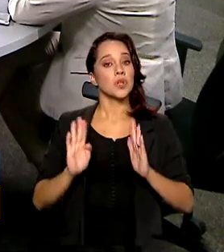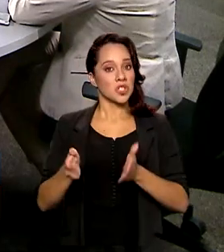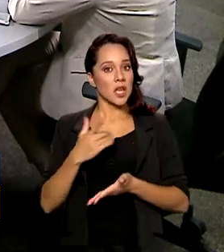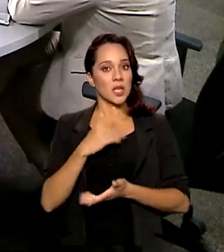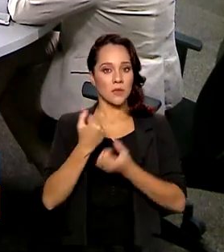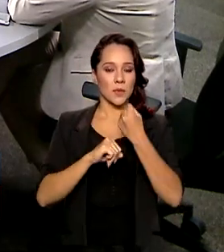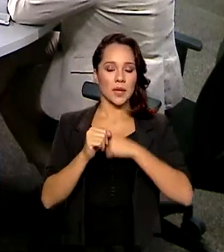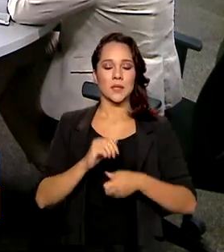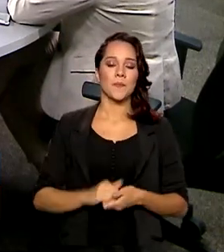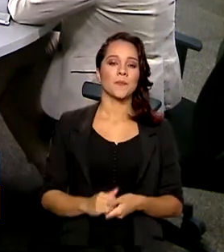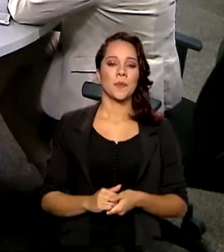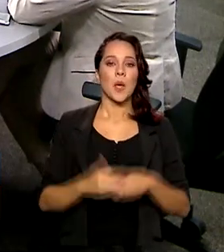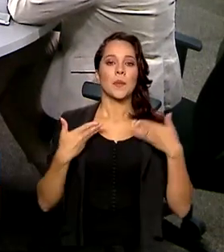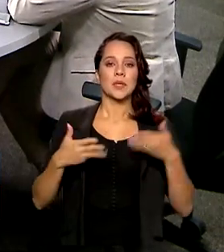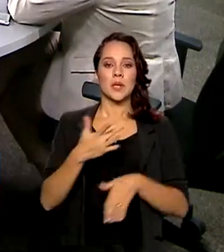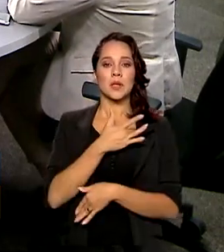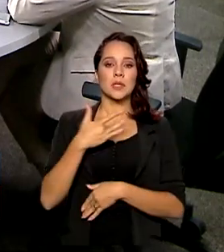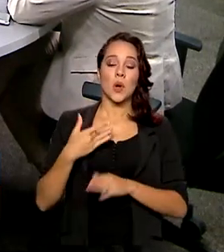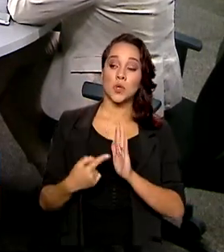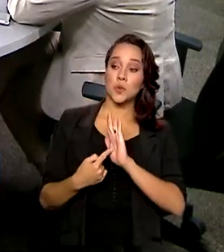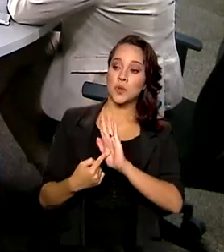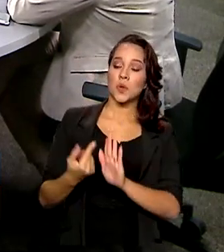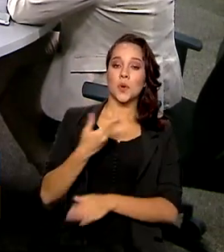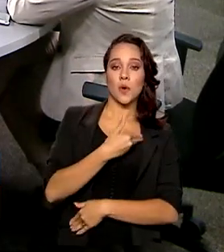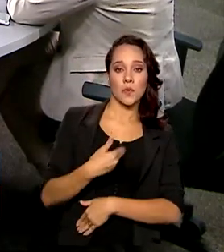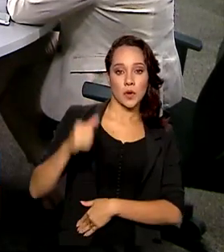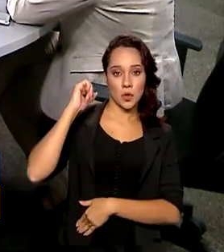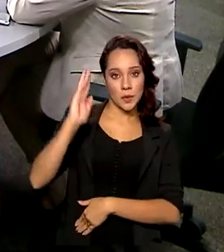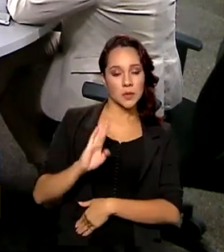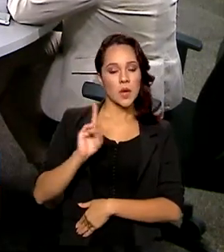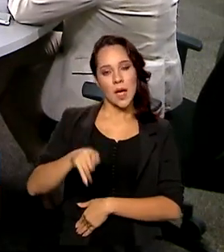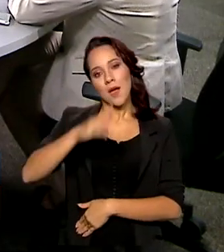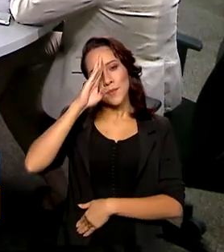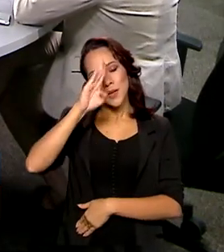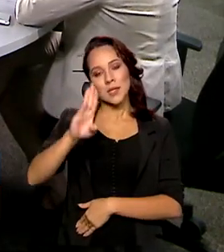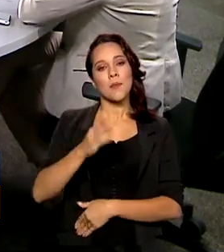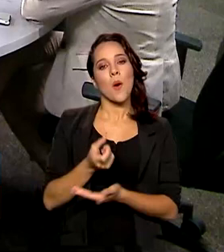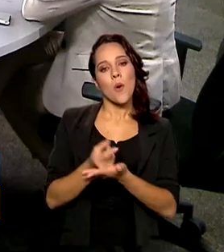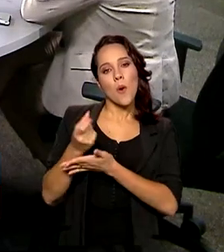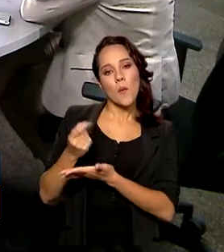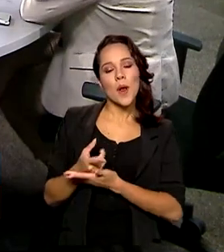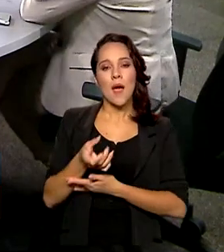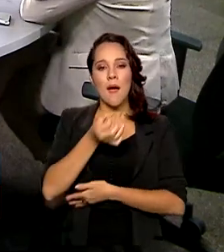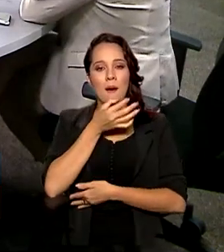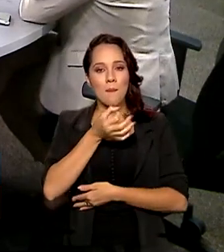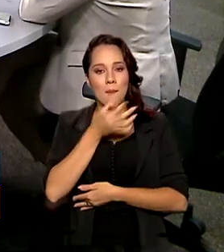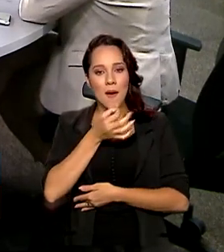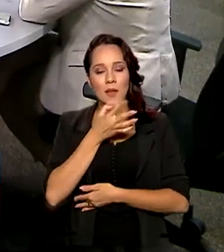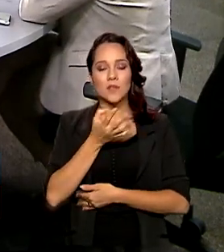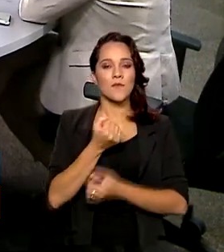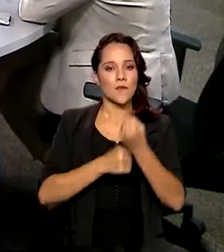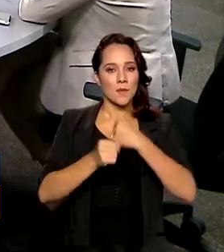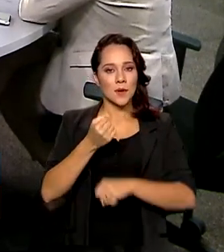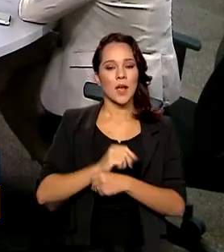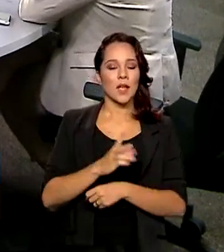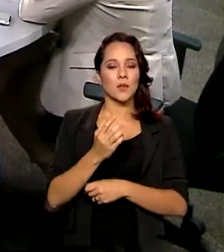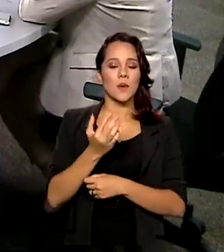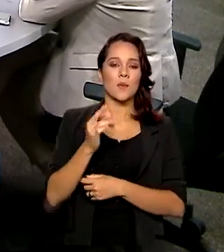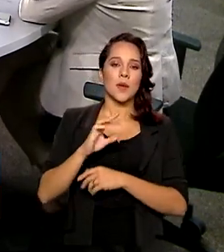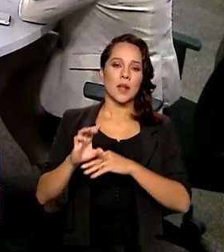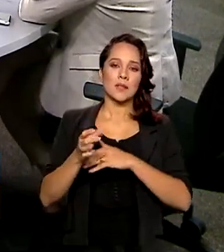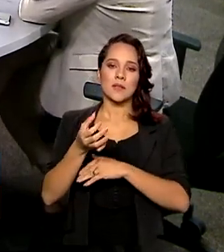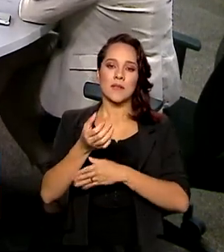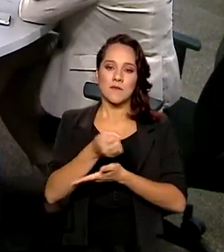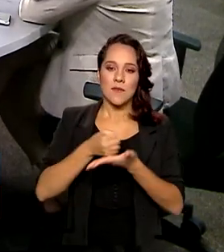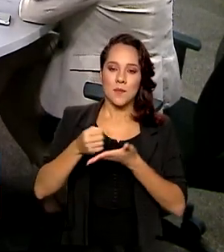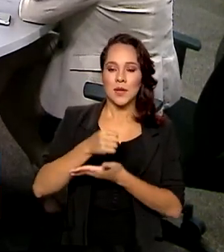produção. O Ministério da Saúde apontou que o governo brasileiro é um dos principais compradores de medicamentos produzidos pela indústria